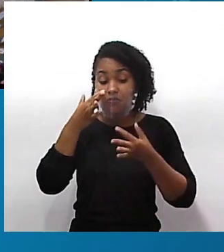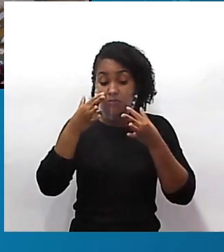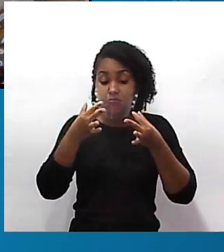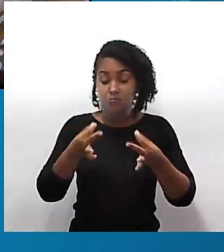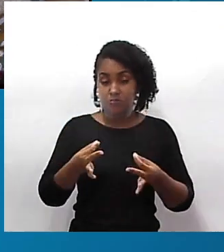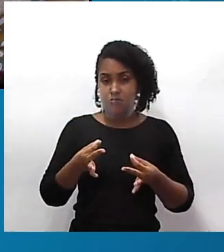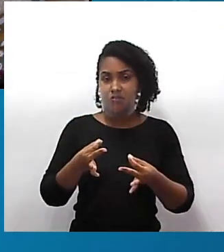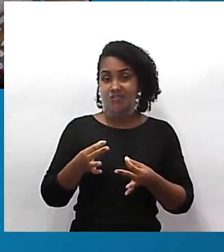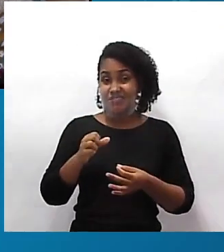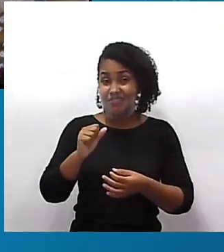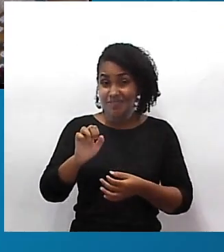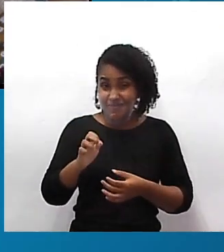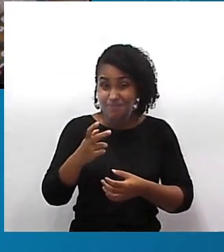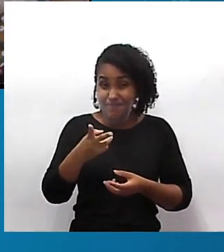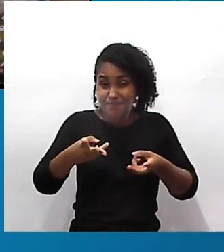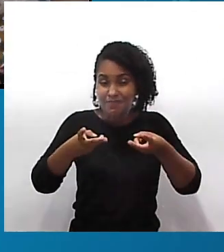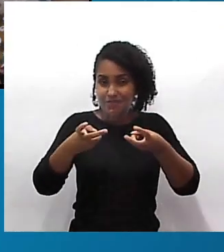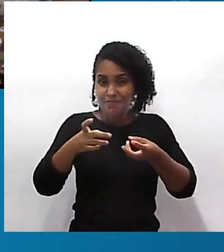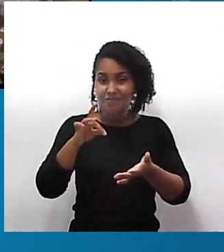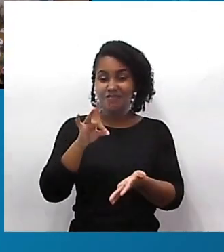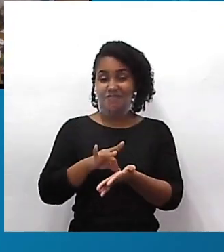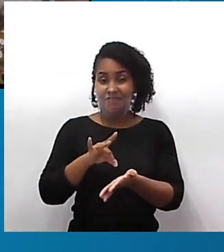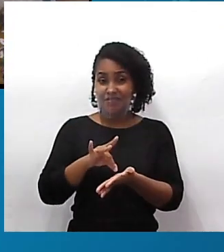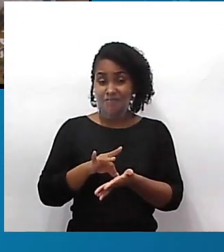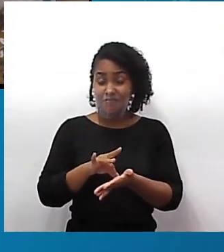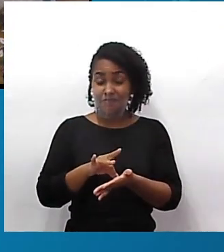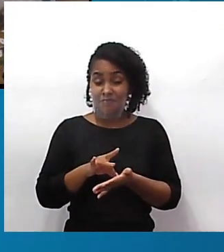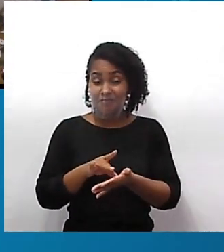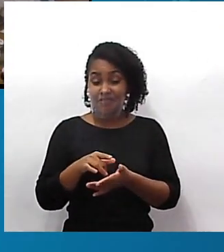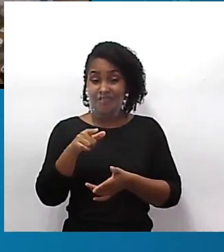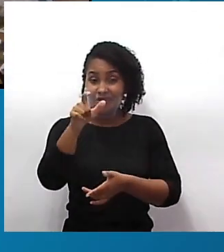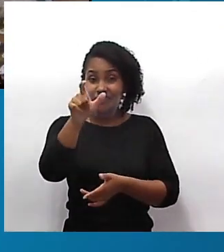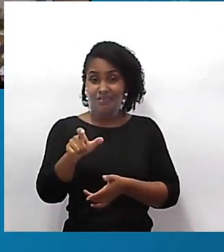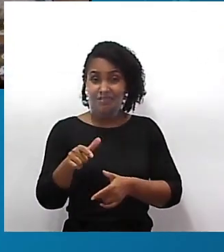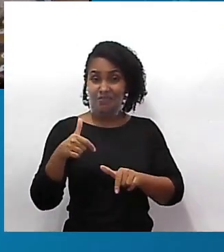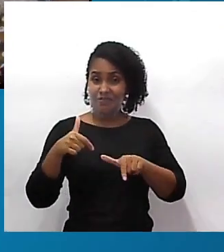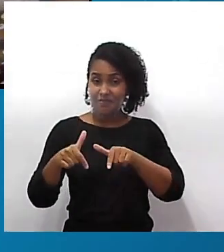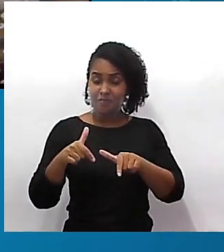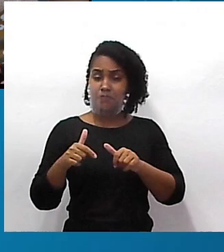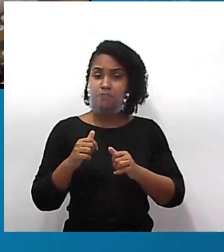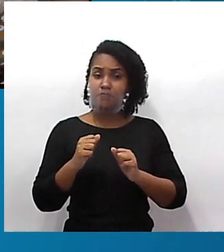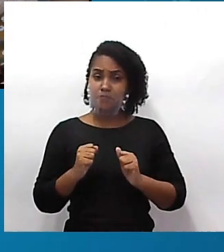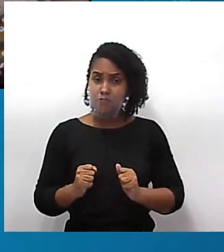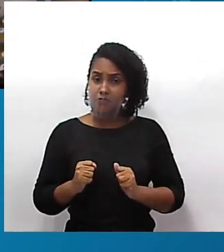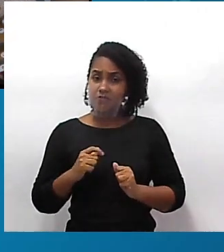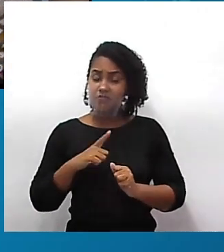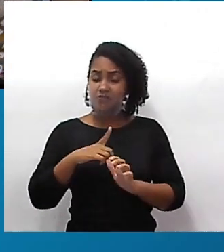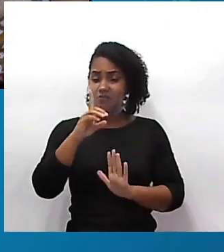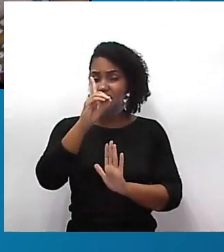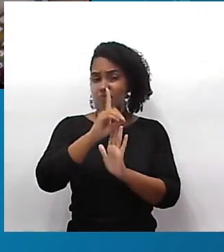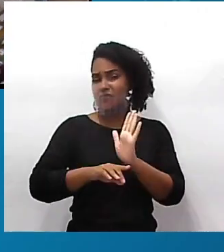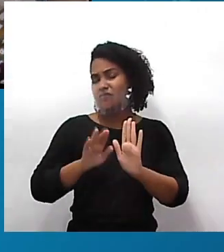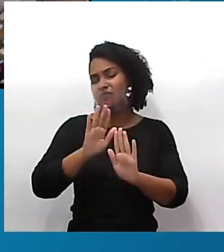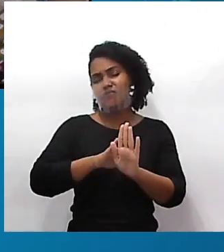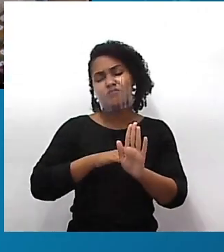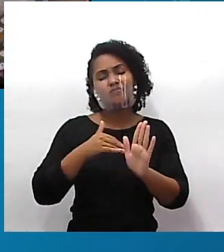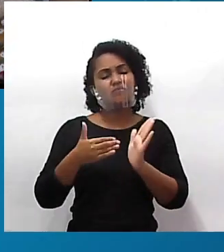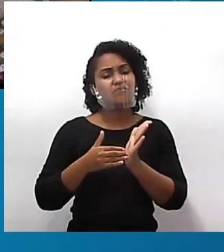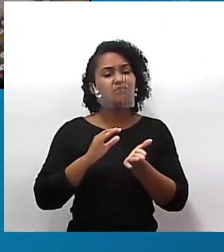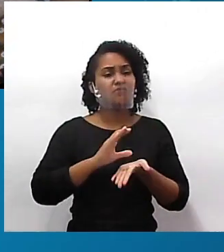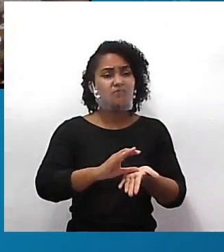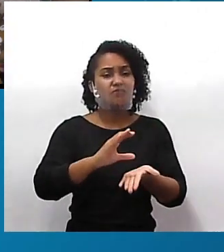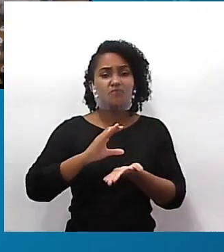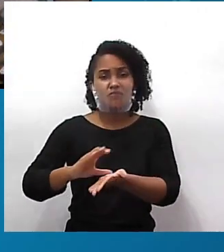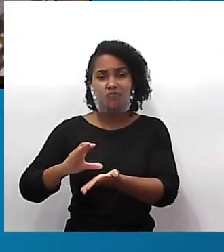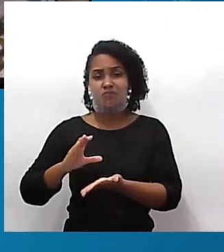vez comprovado, você sabia que esse trabalhador, esse colaborador, terá direito a todas as verbas